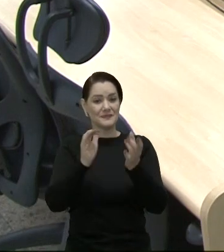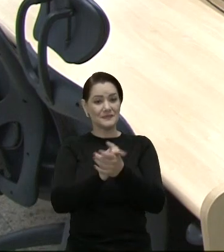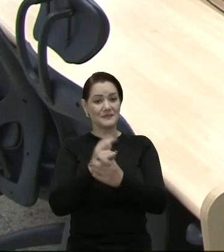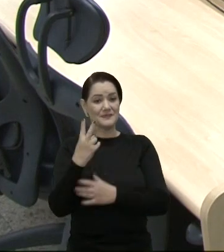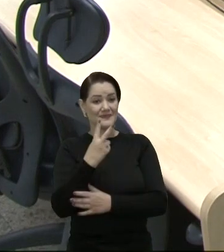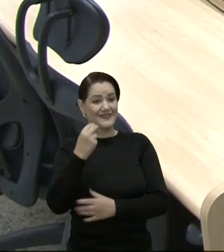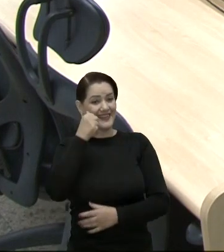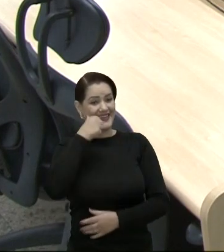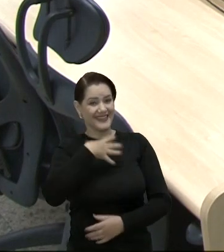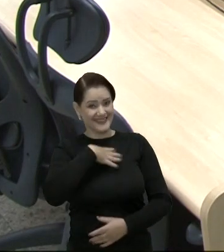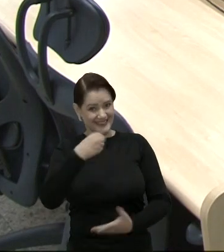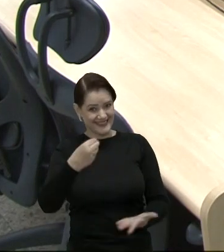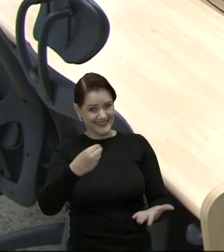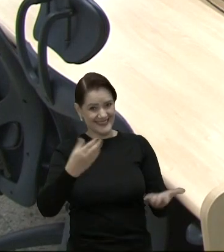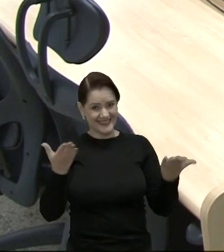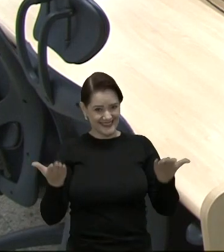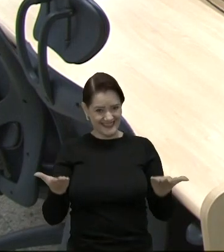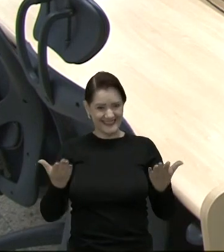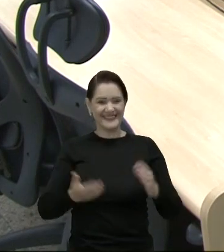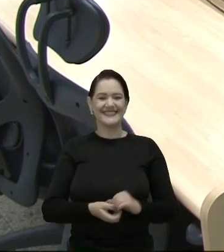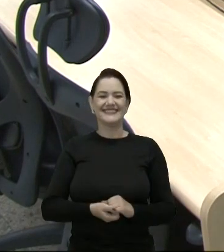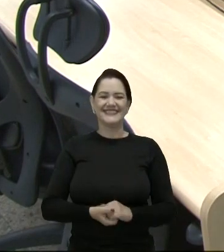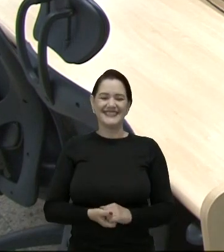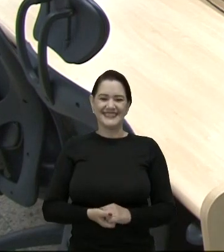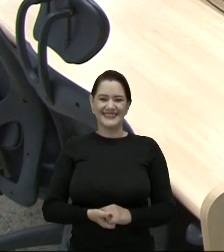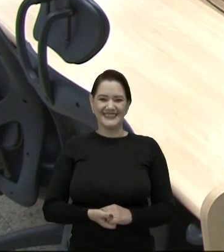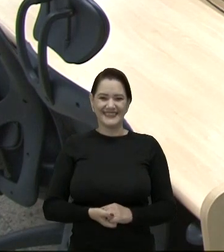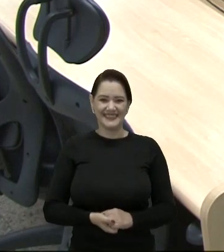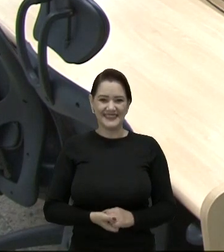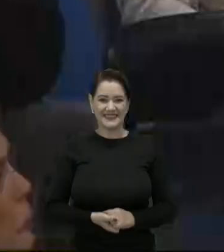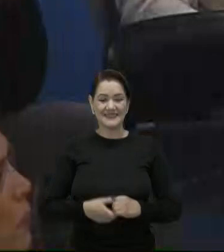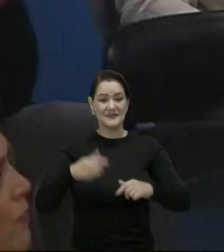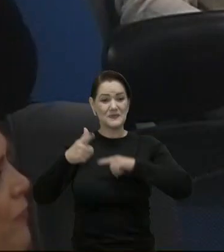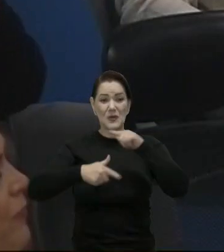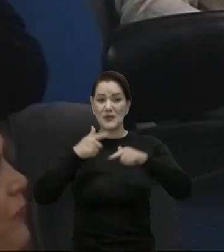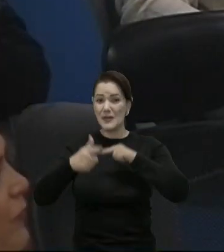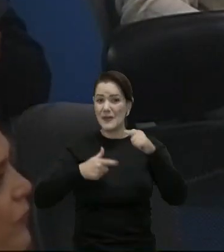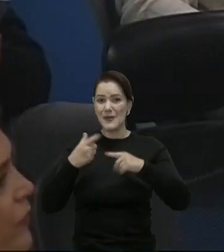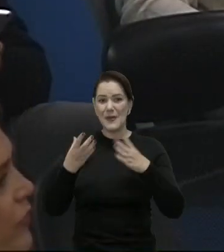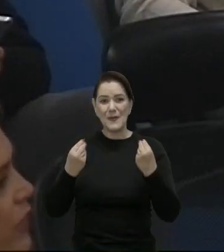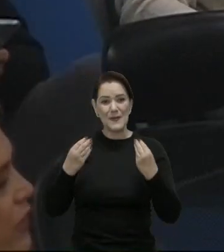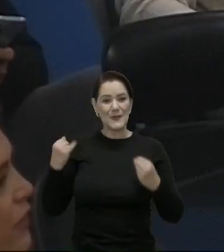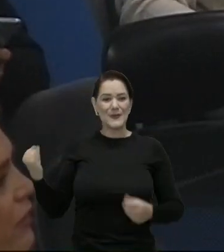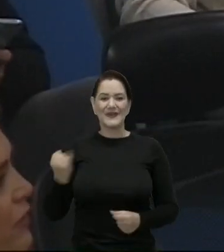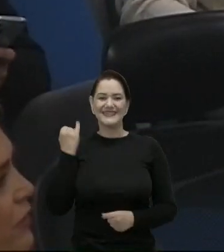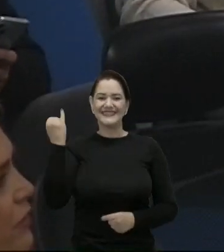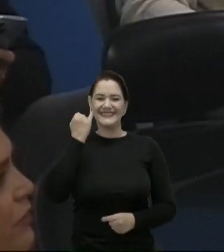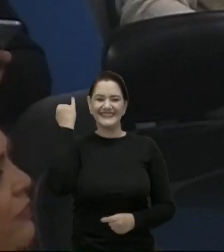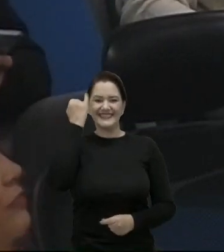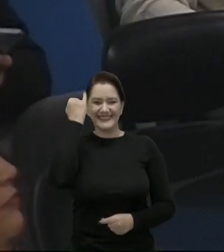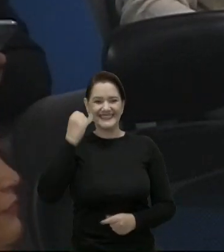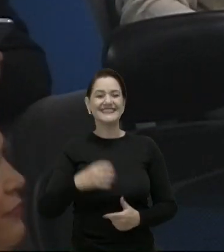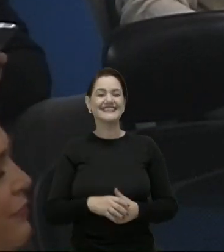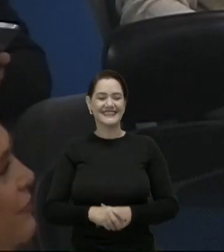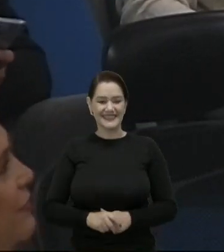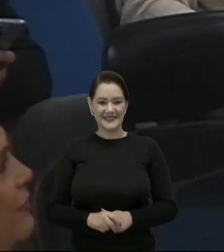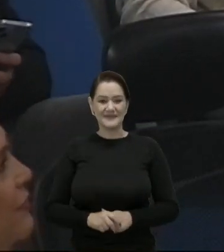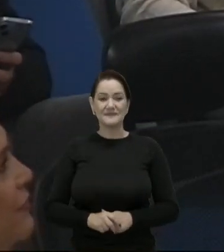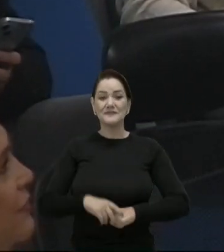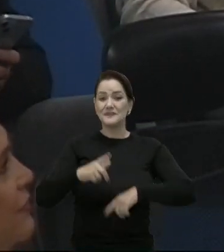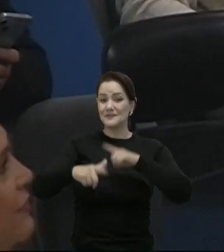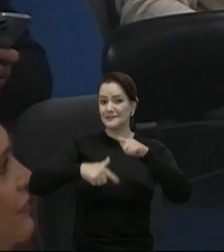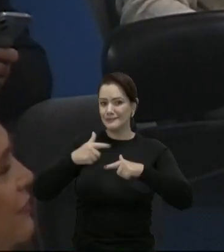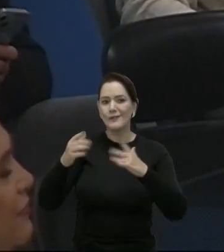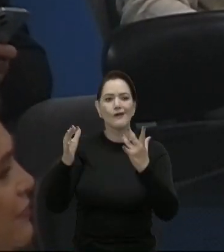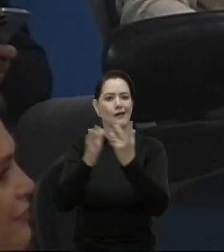Se não fosse uma cerimonialista, nós estava perdido, viu, Deise? O trabalho de vocês tem um... é fundamental. Um bom